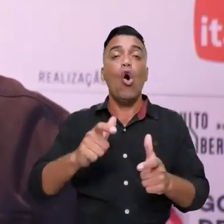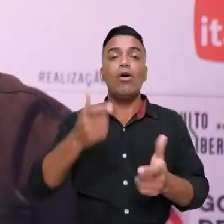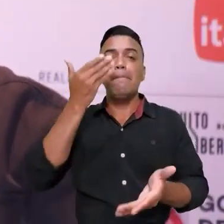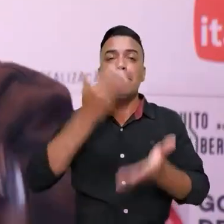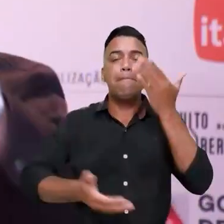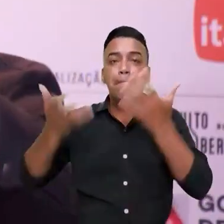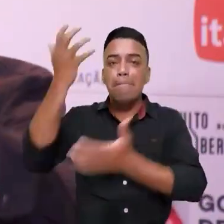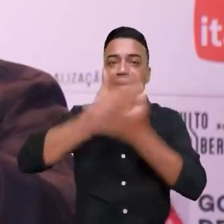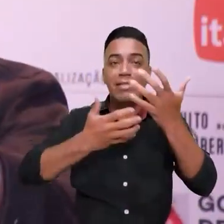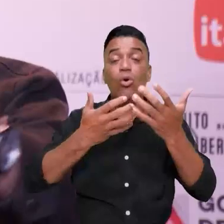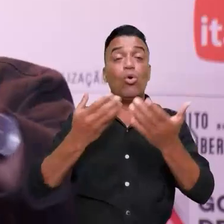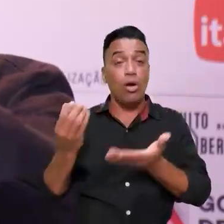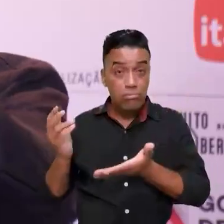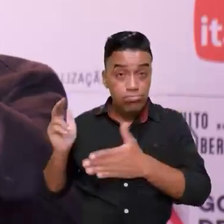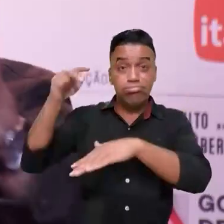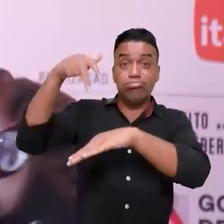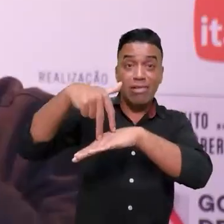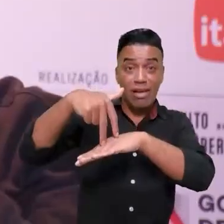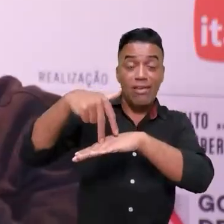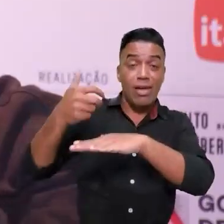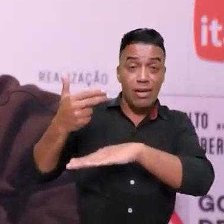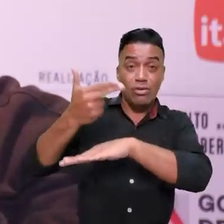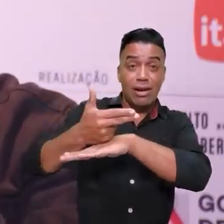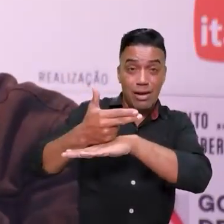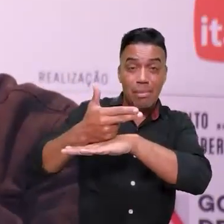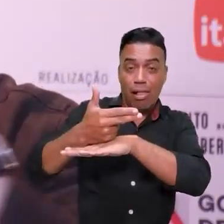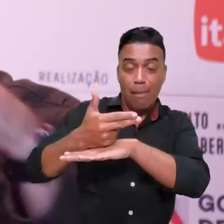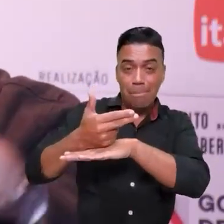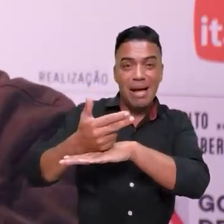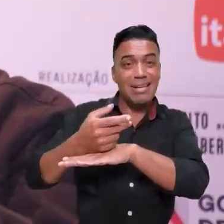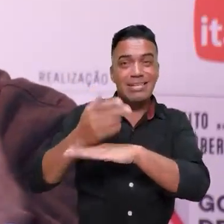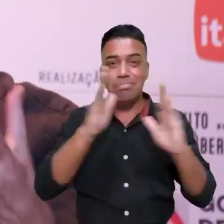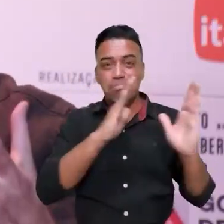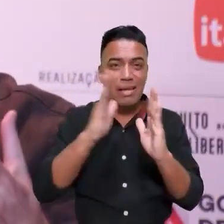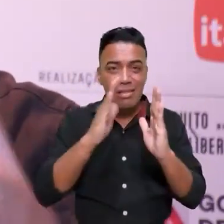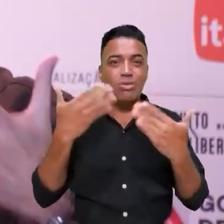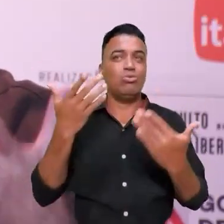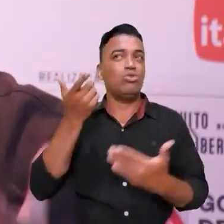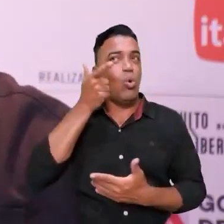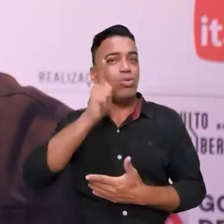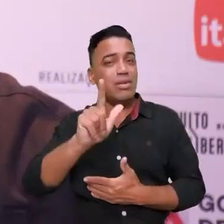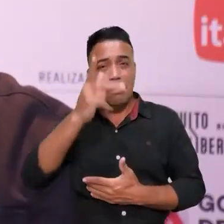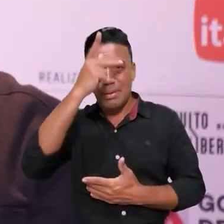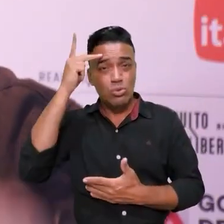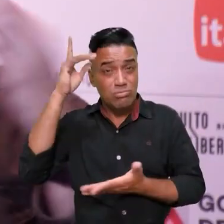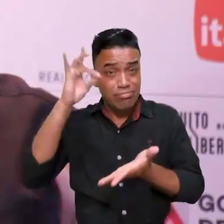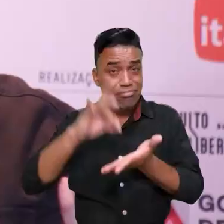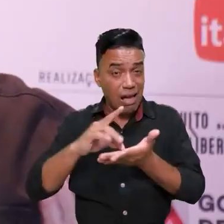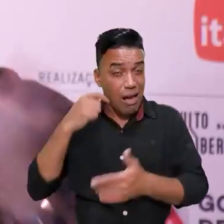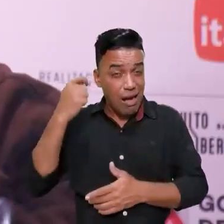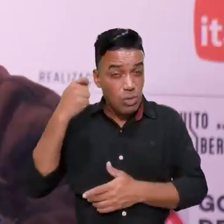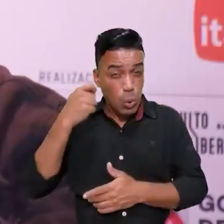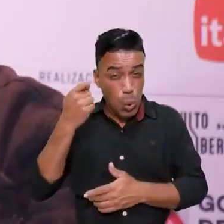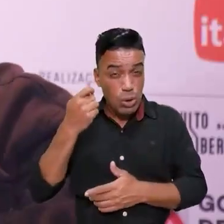Perdemos. Trouxe ele para a cena, ele veio para ajudar, né, ia para a câmera, mas a gente estava numa fase de buscar gente de verdade, né? Não